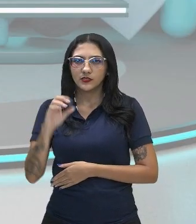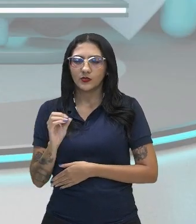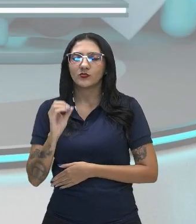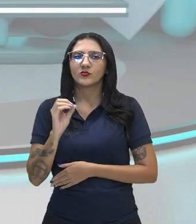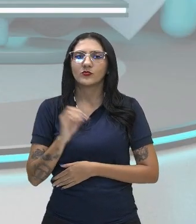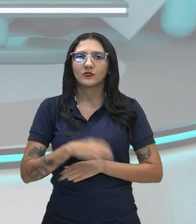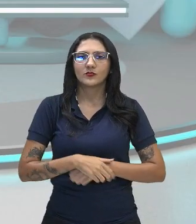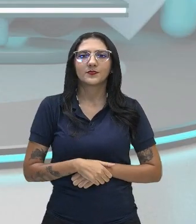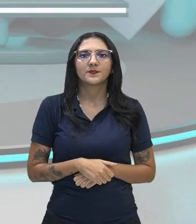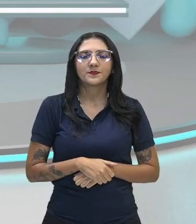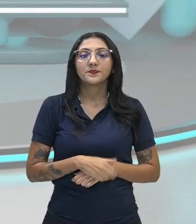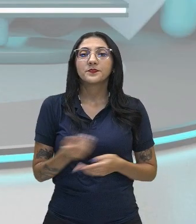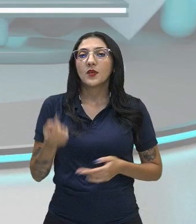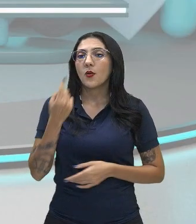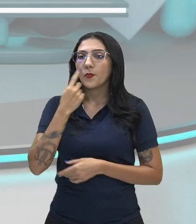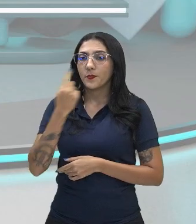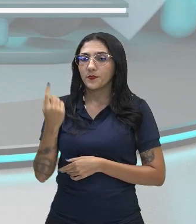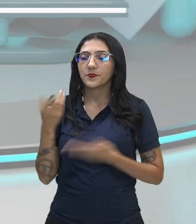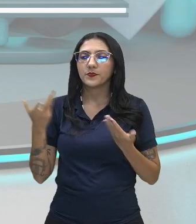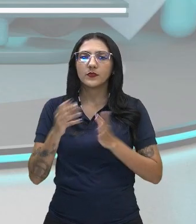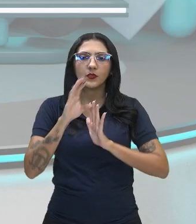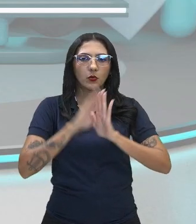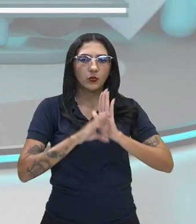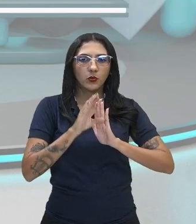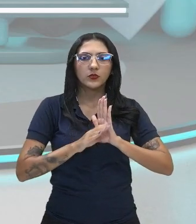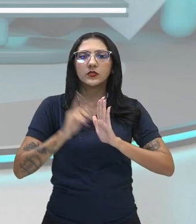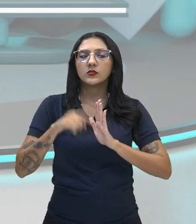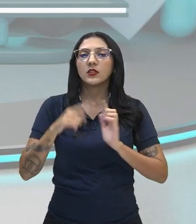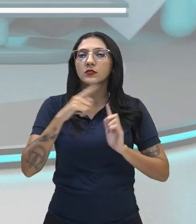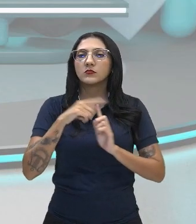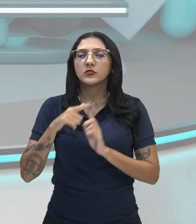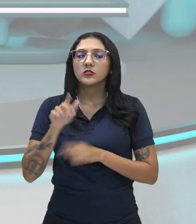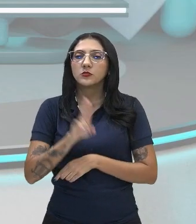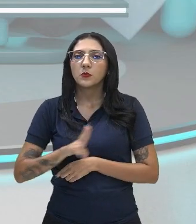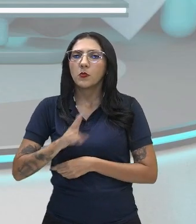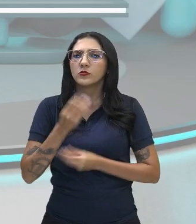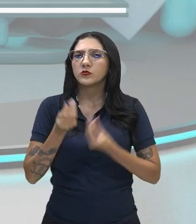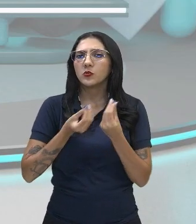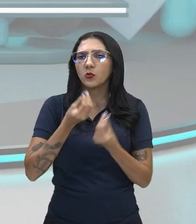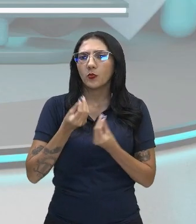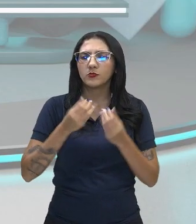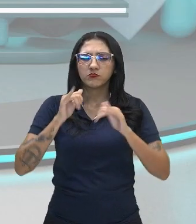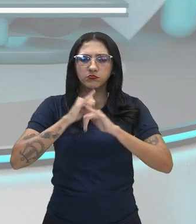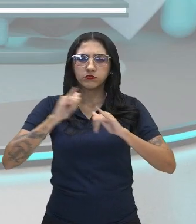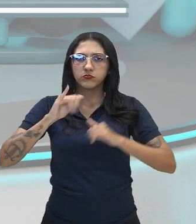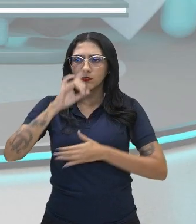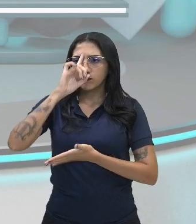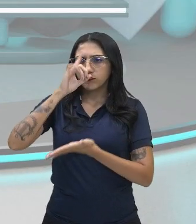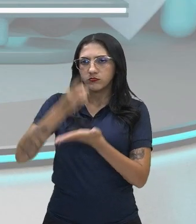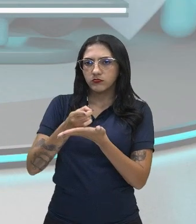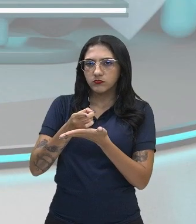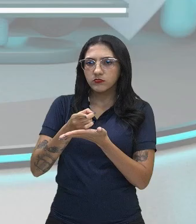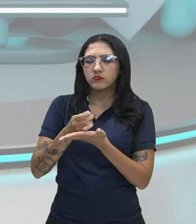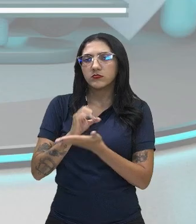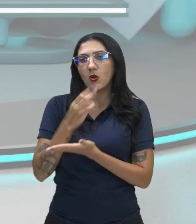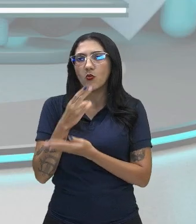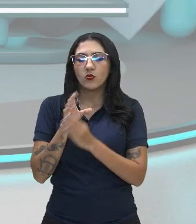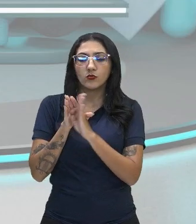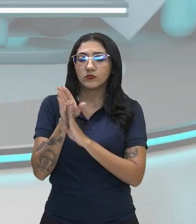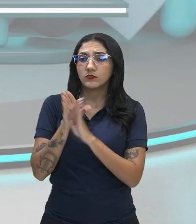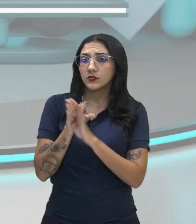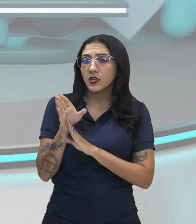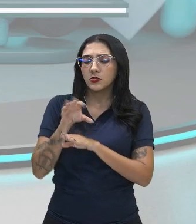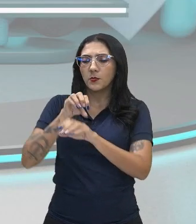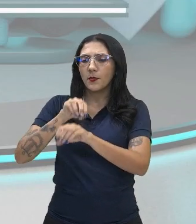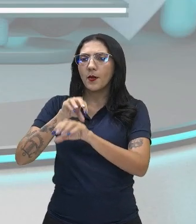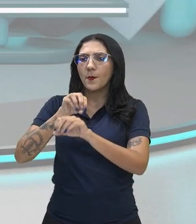injunção. A injunção, ela é utilizada para dar ordens, conselhos,